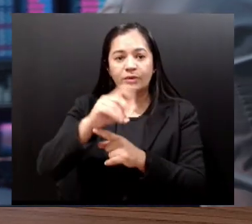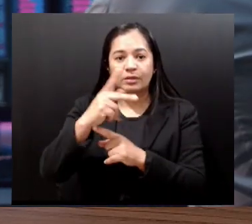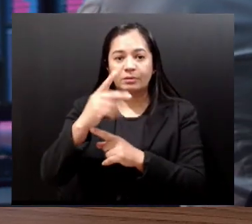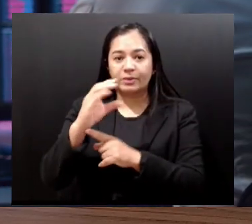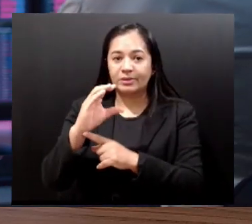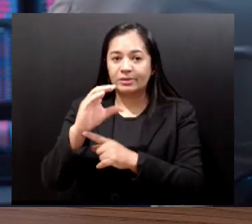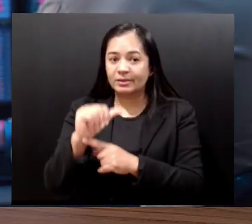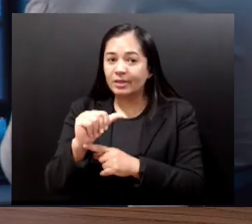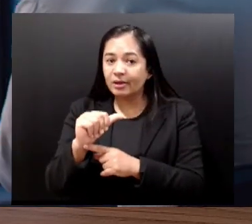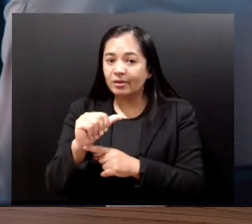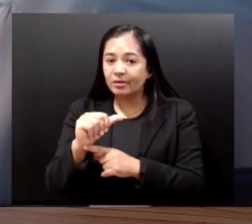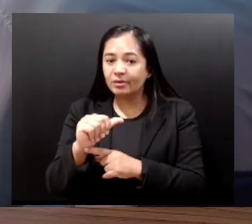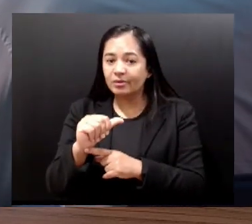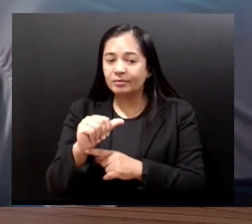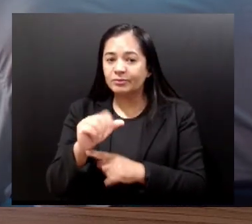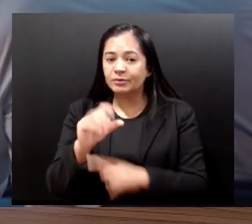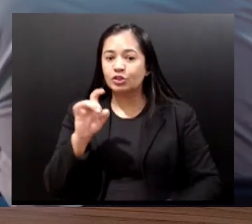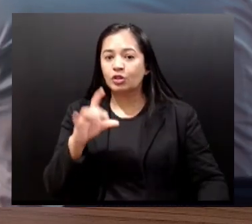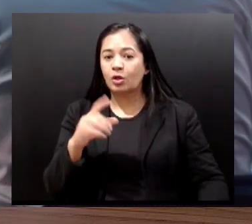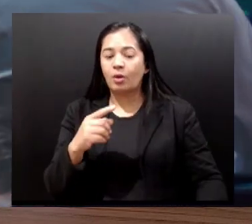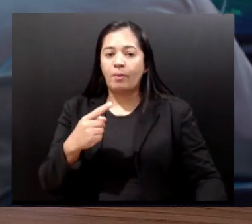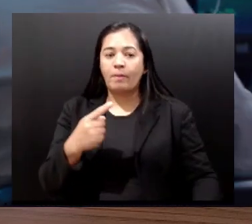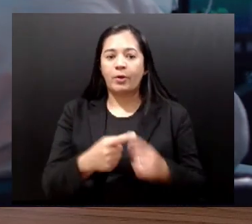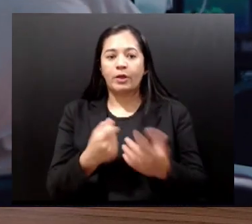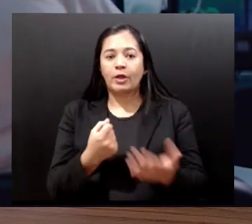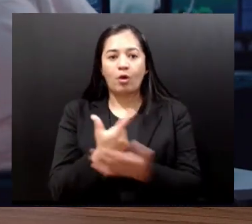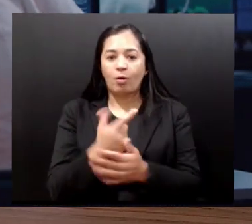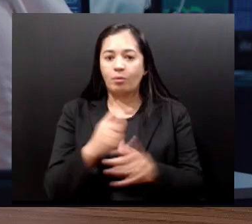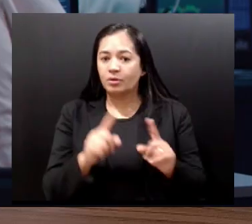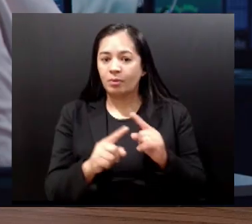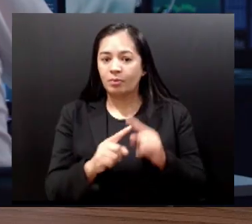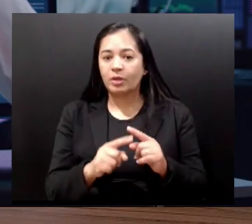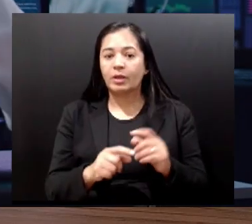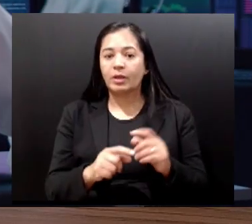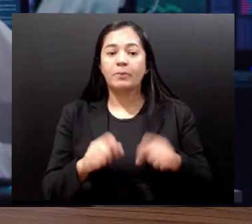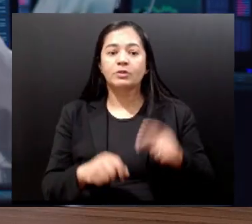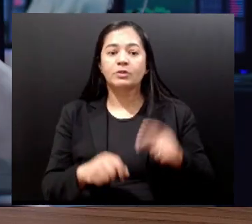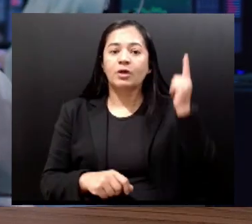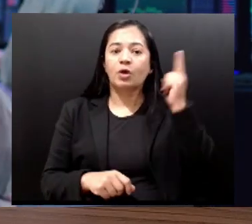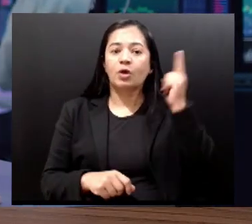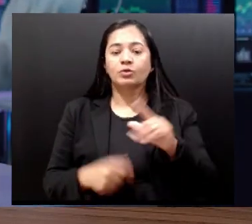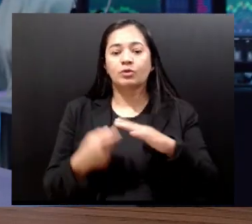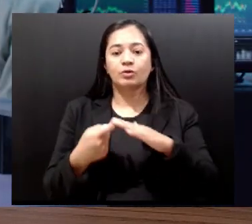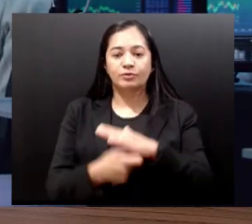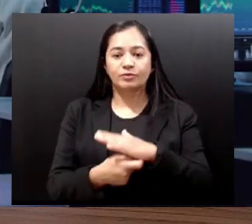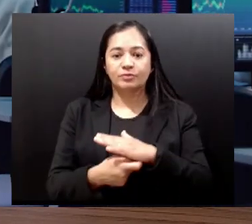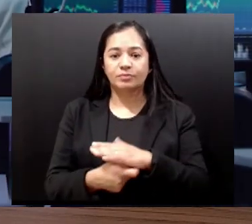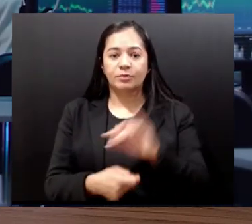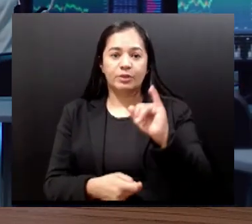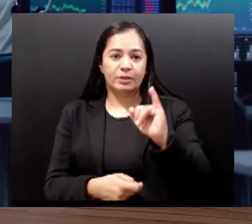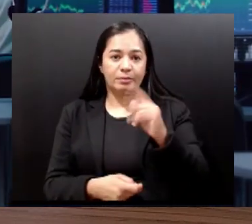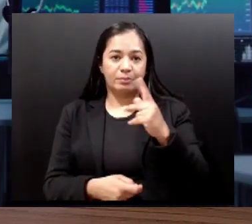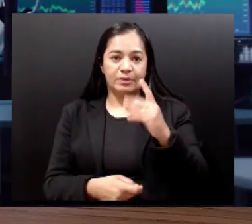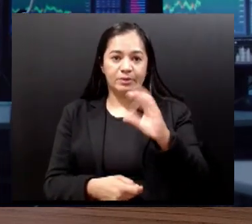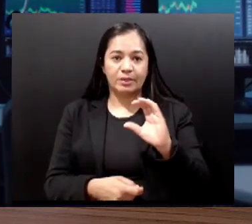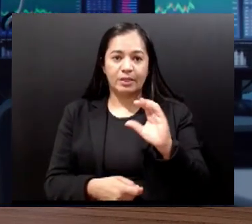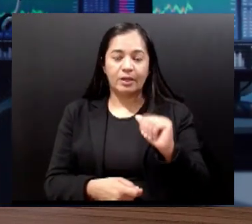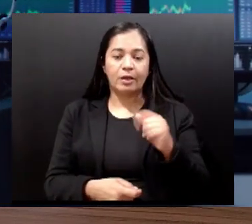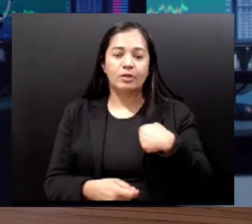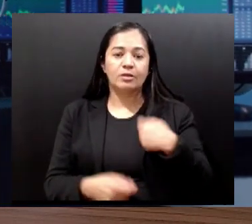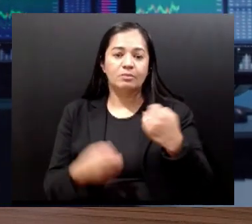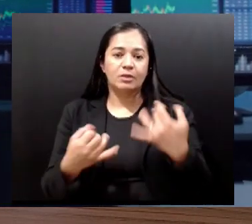só porque consomem, mas que elas também podem ganhar os investimentos com o IPCA. O que eu quero dizer com isso? Existem algumas rendas